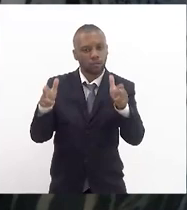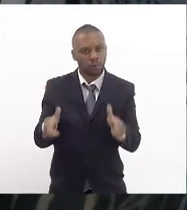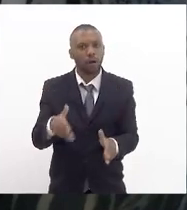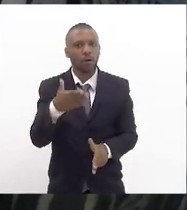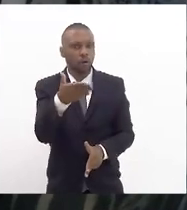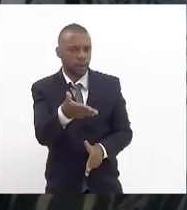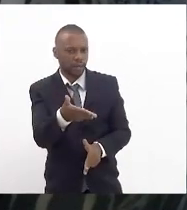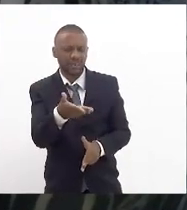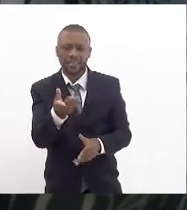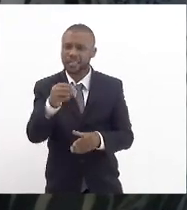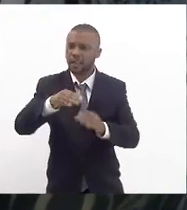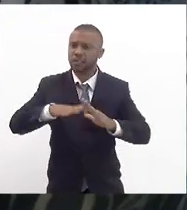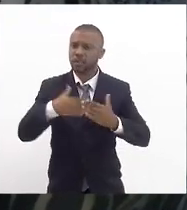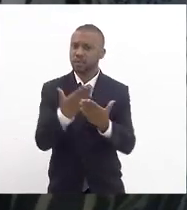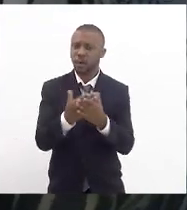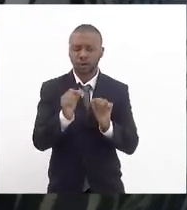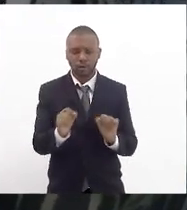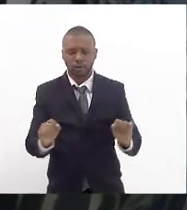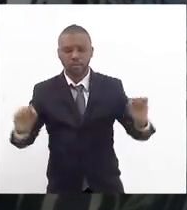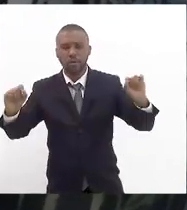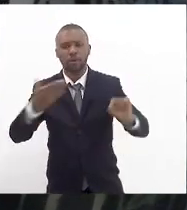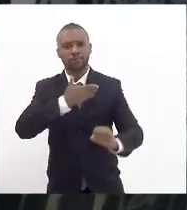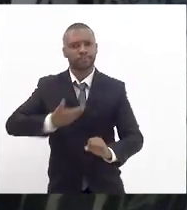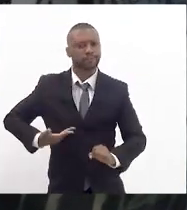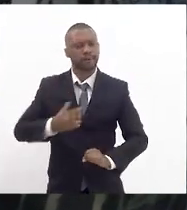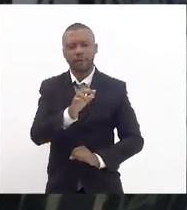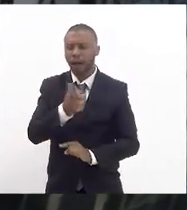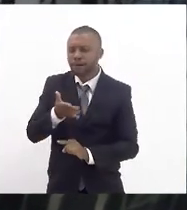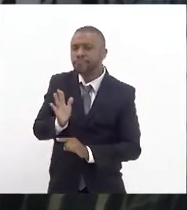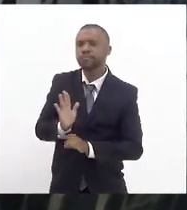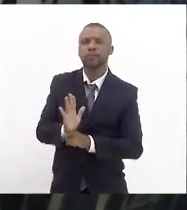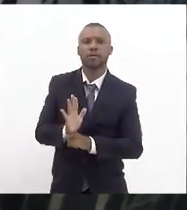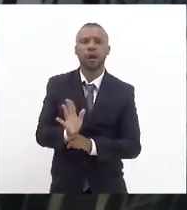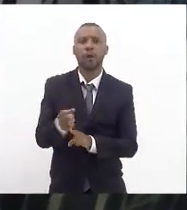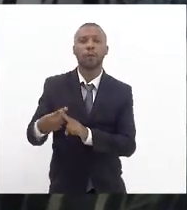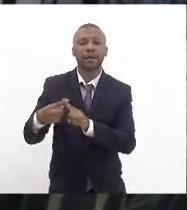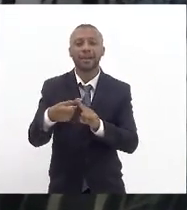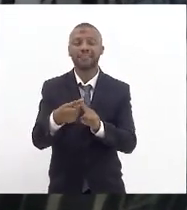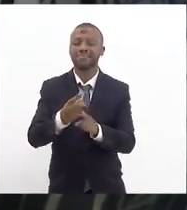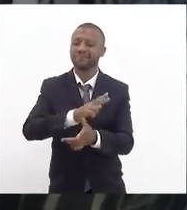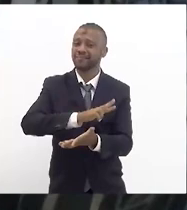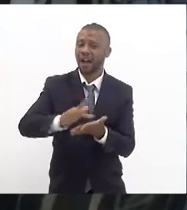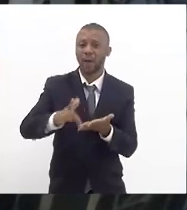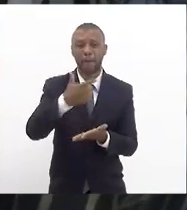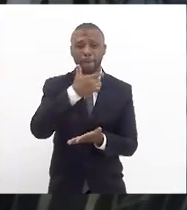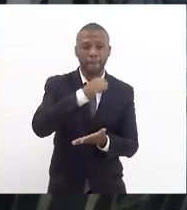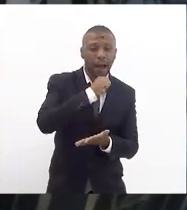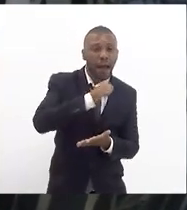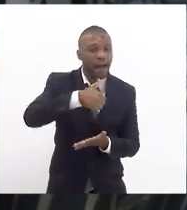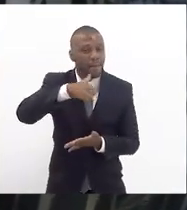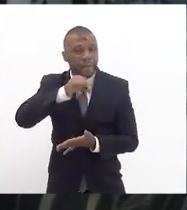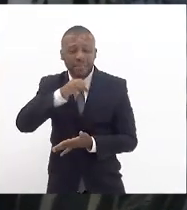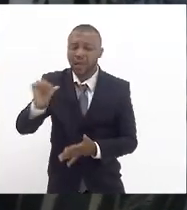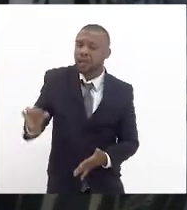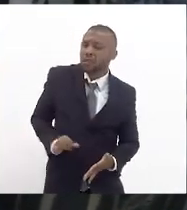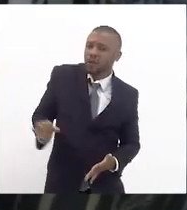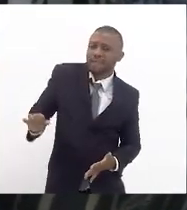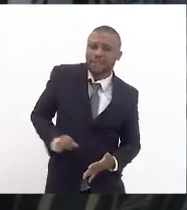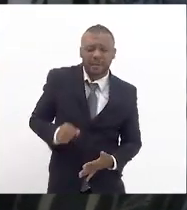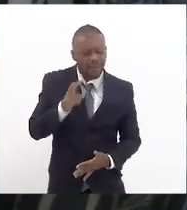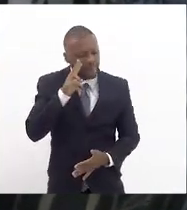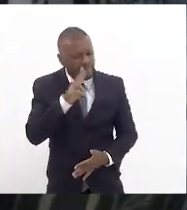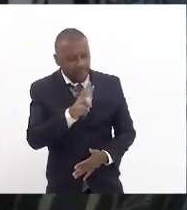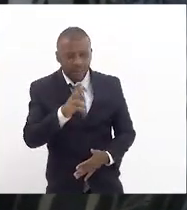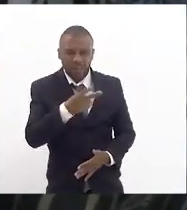nas escolas estaduais trará grande benefício, porque muitos pais têm sofrido muito em ver os seus filhos se